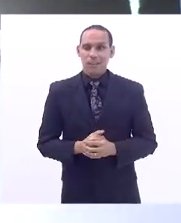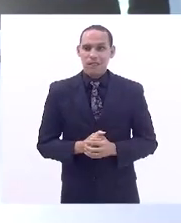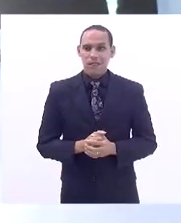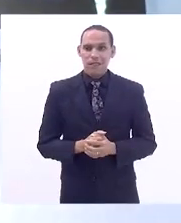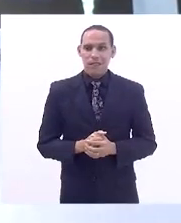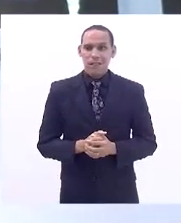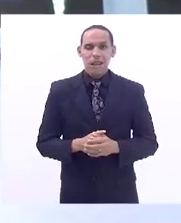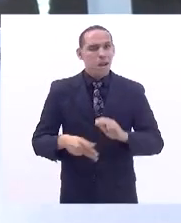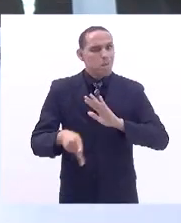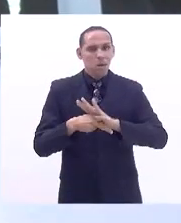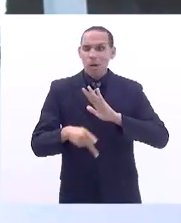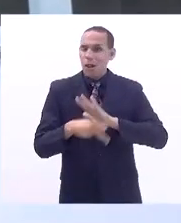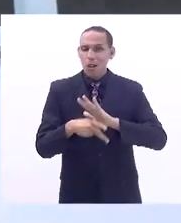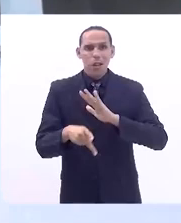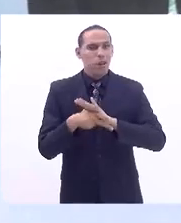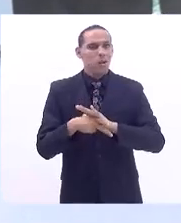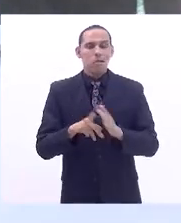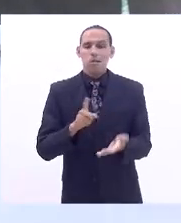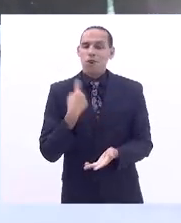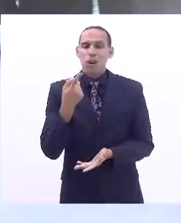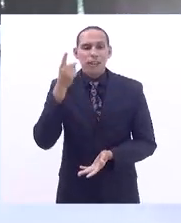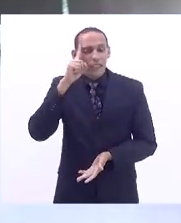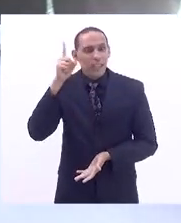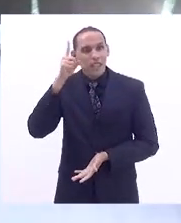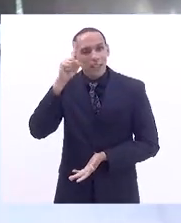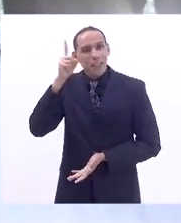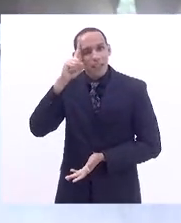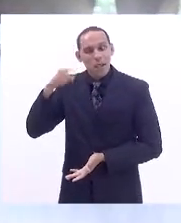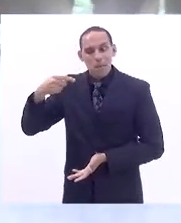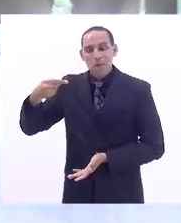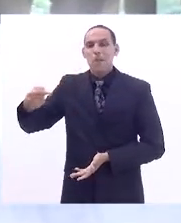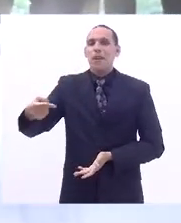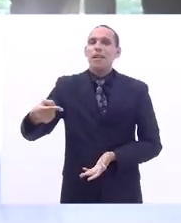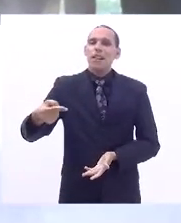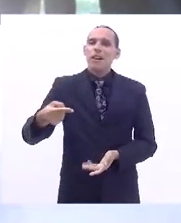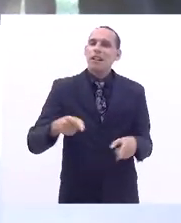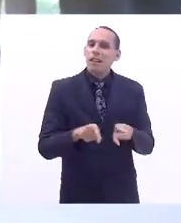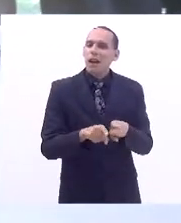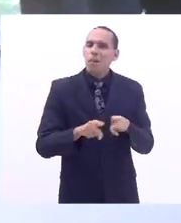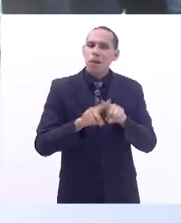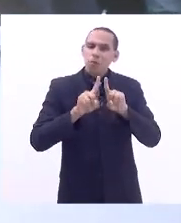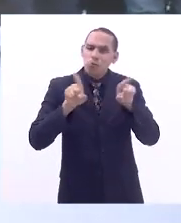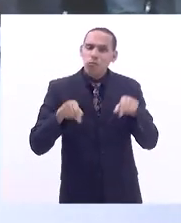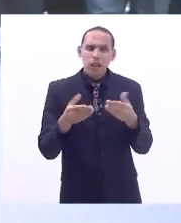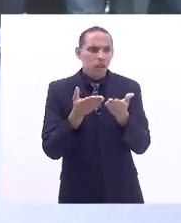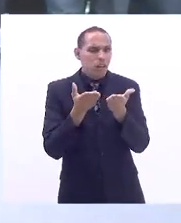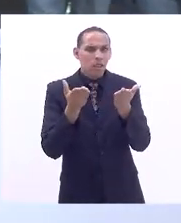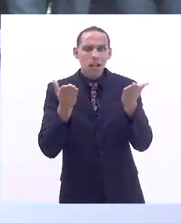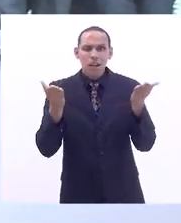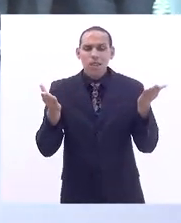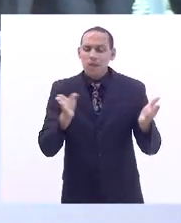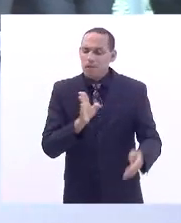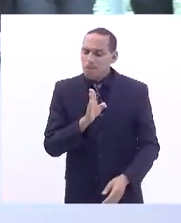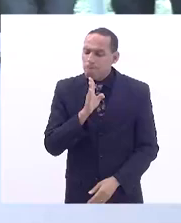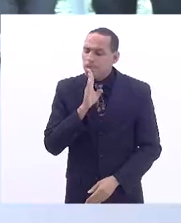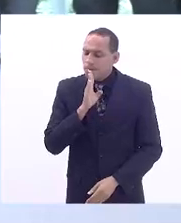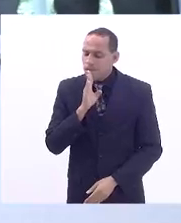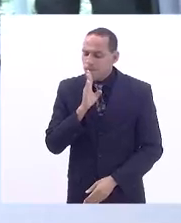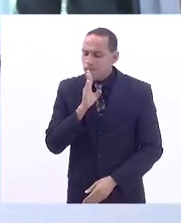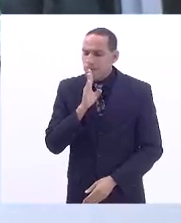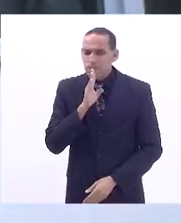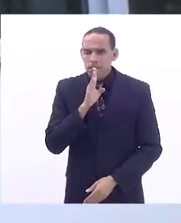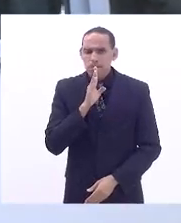o Vasco pátio do nosso dia a dia e o quanto escreve dores que silenciosamente